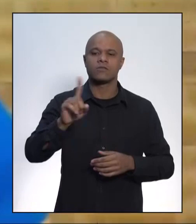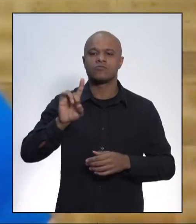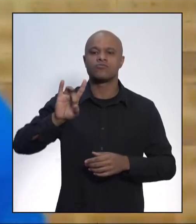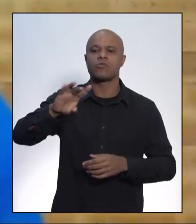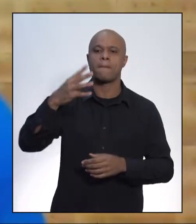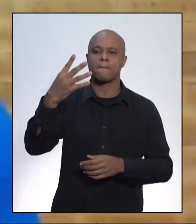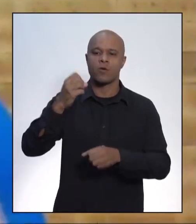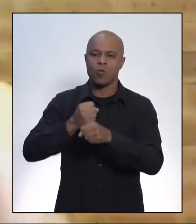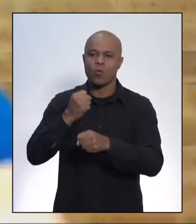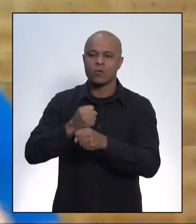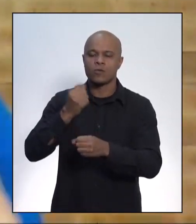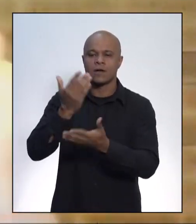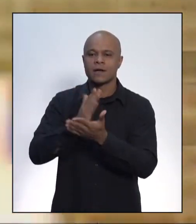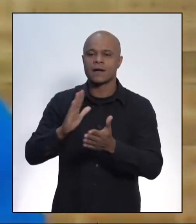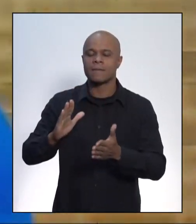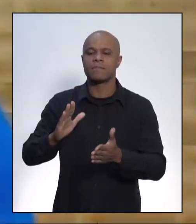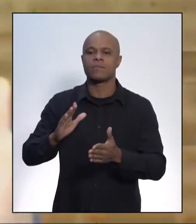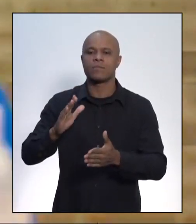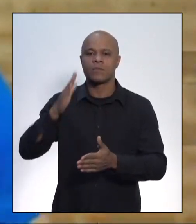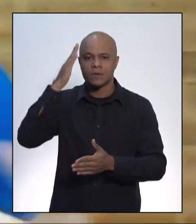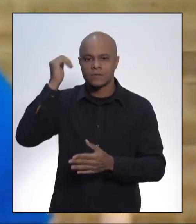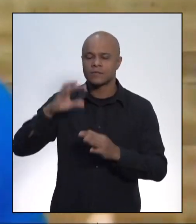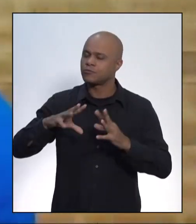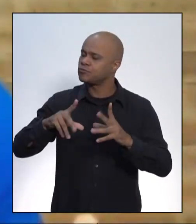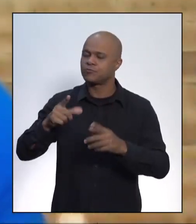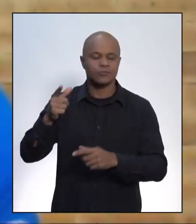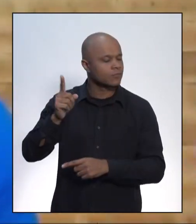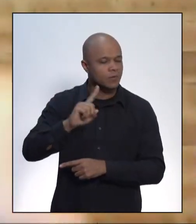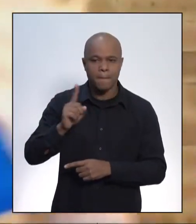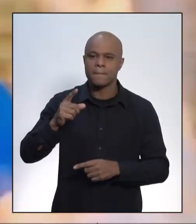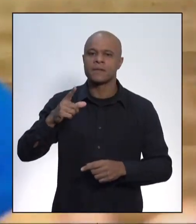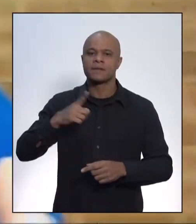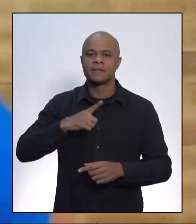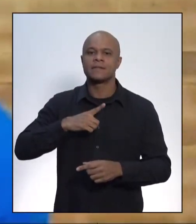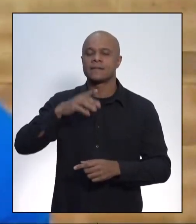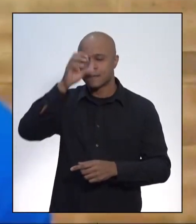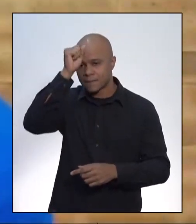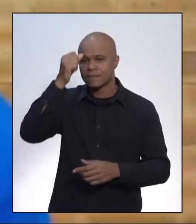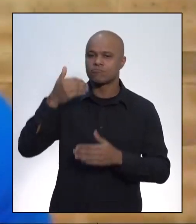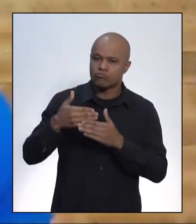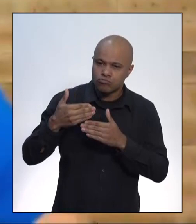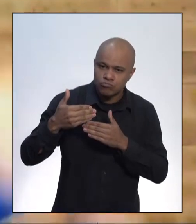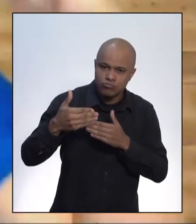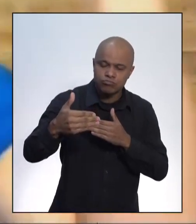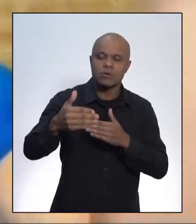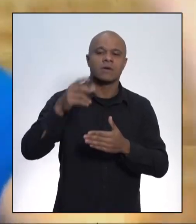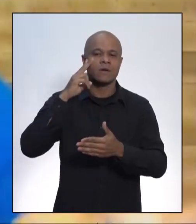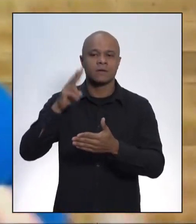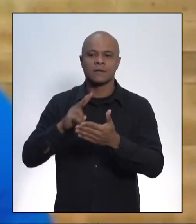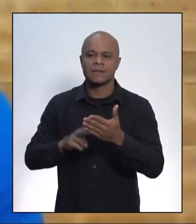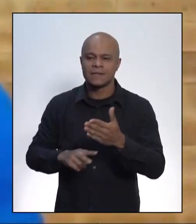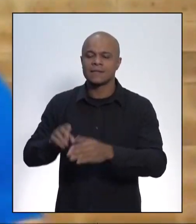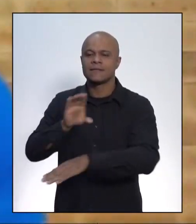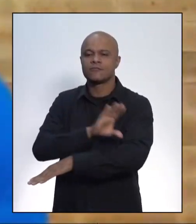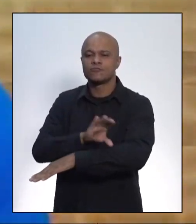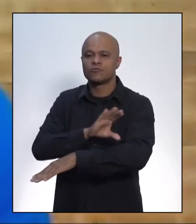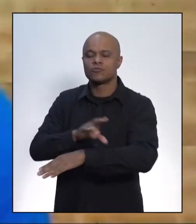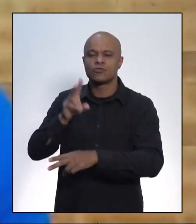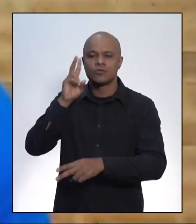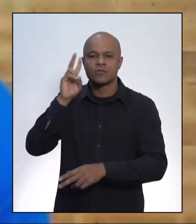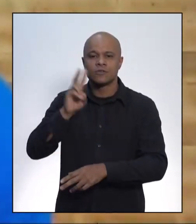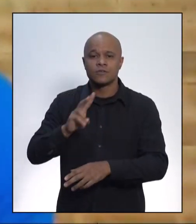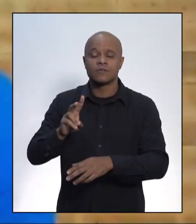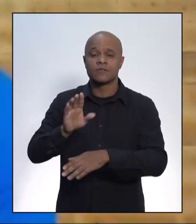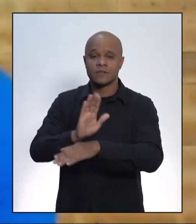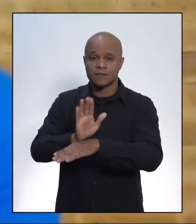aí acabou e eu sei tudo. Não, eu tenho toda hora tá aprendendo, é algo que eu faço até hoje, eu estou constantemente lendo, buscando o curso, me aprimorando. A gente tem que fazer